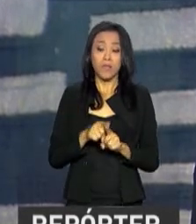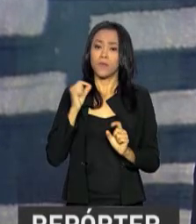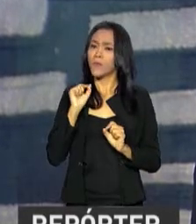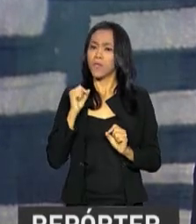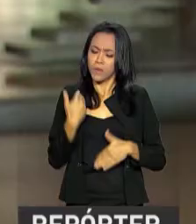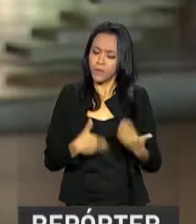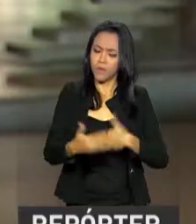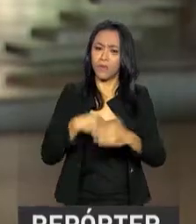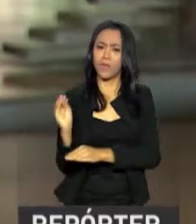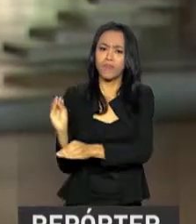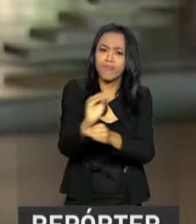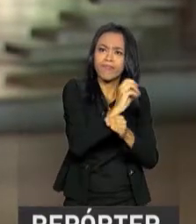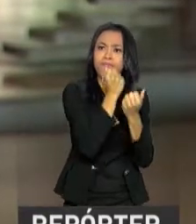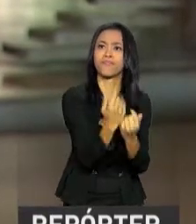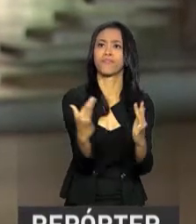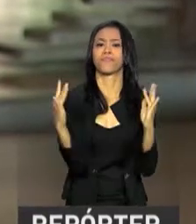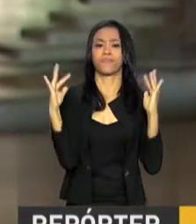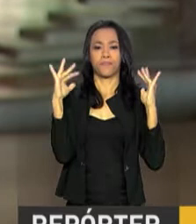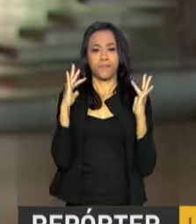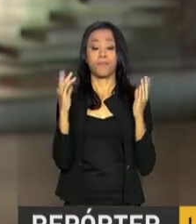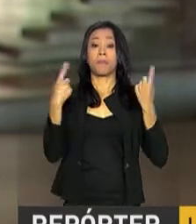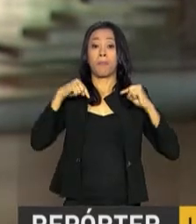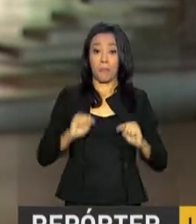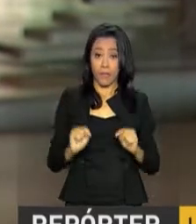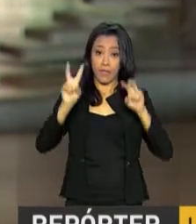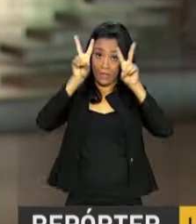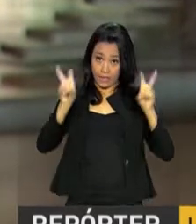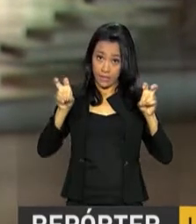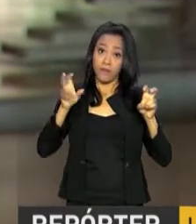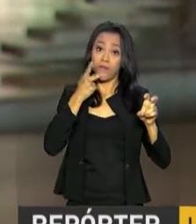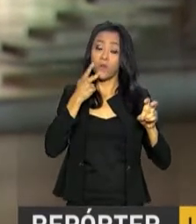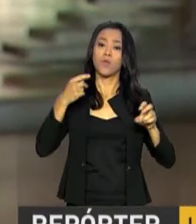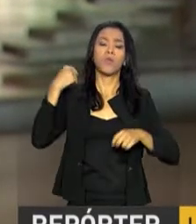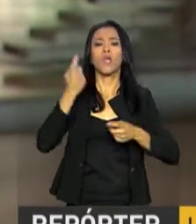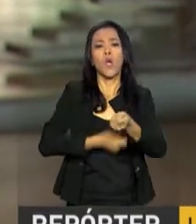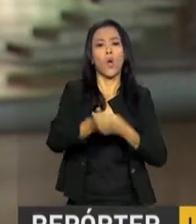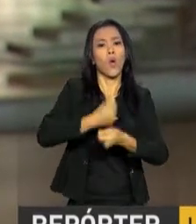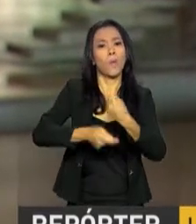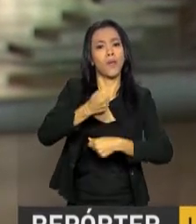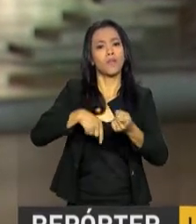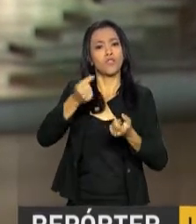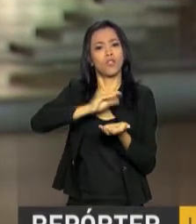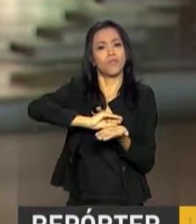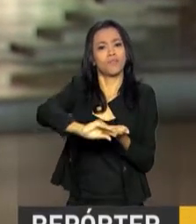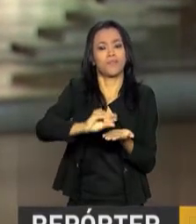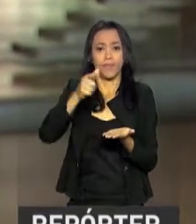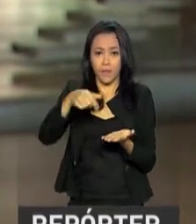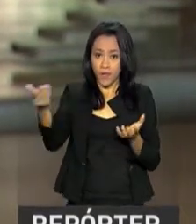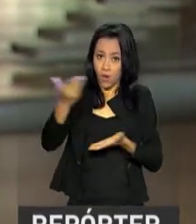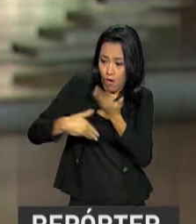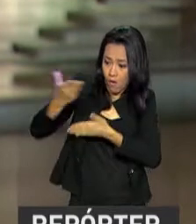sustentável temer e santos também falaram de comércio investimentos em 2017 o comércio entre brasil e colômbia cresceu